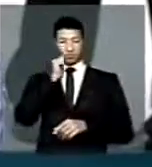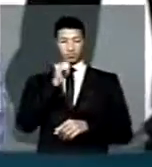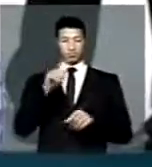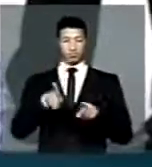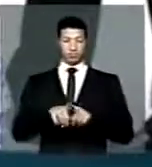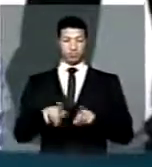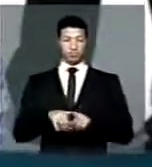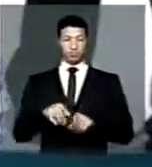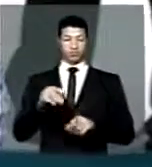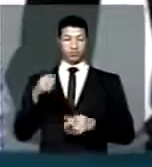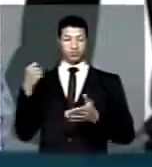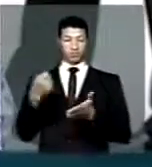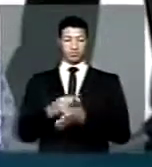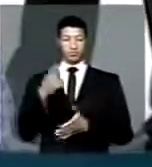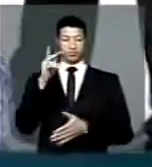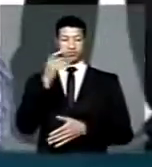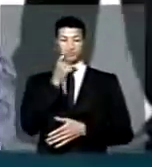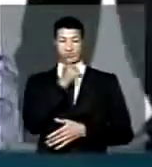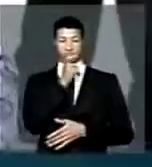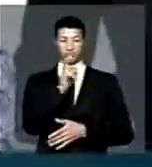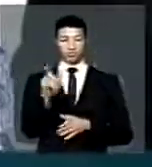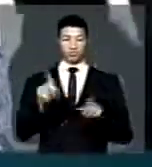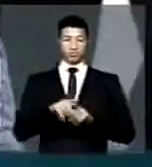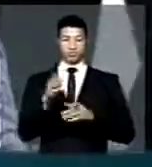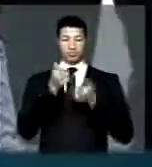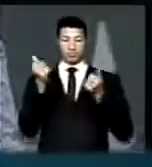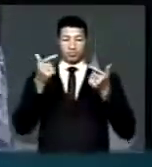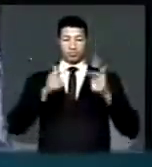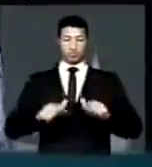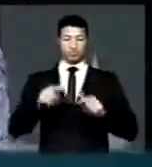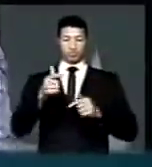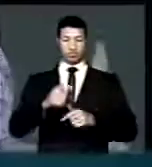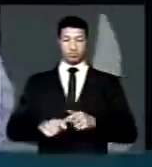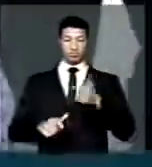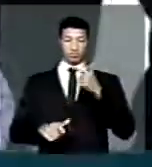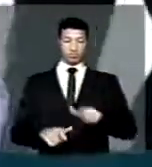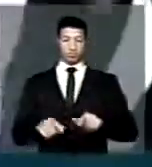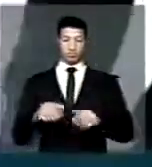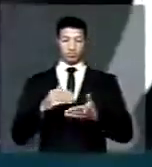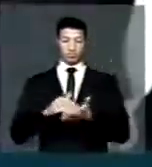mulheres também cumprem a sua palavra e que é melhor não repetir isso porque é discriminativo.